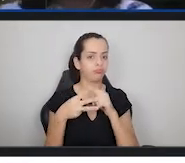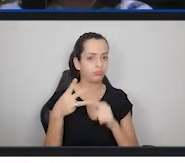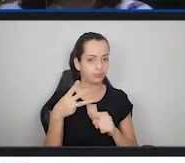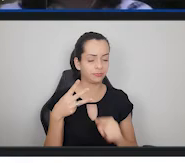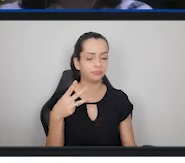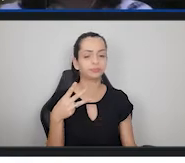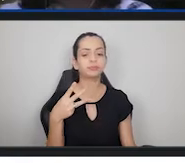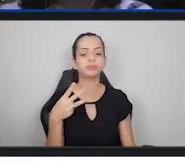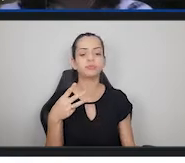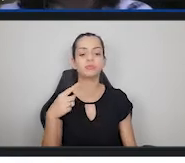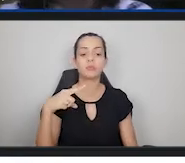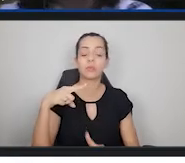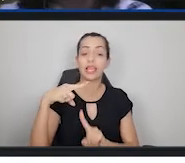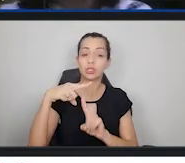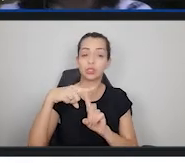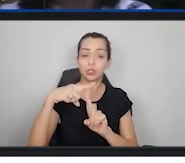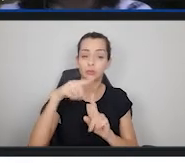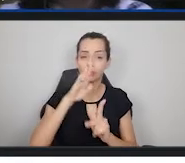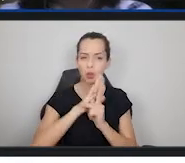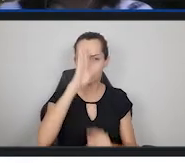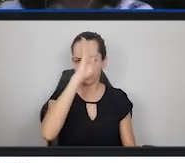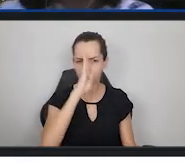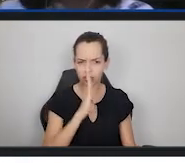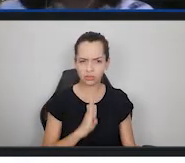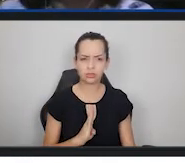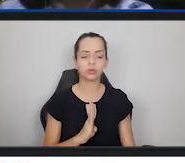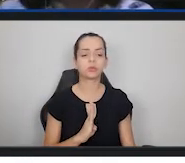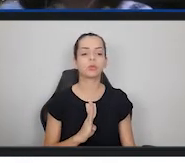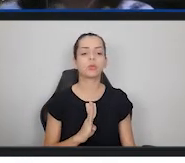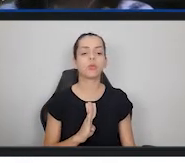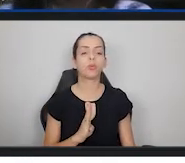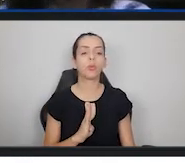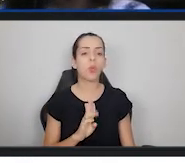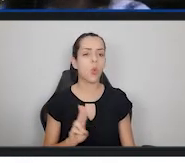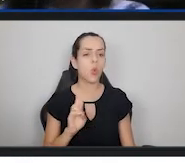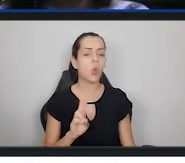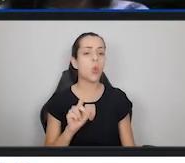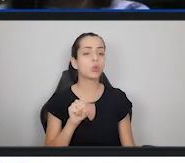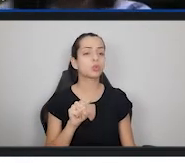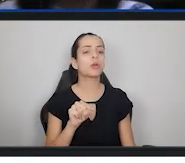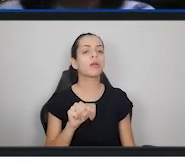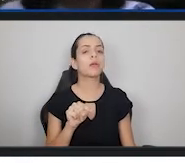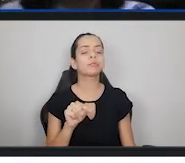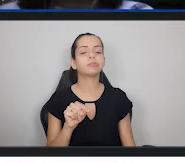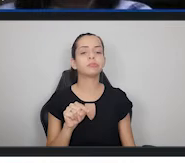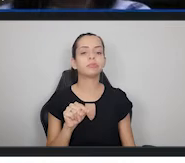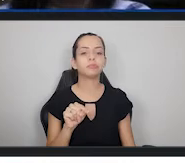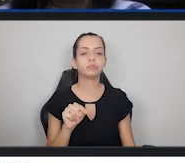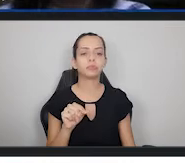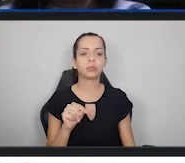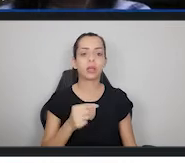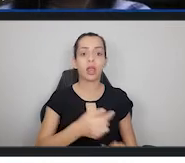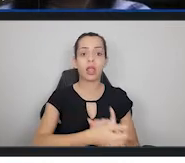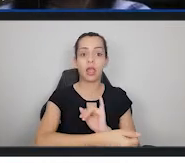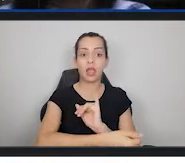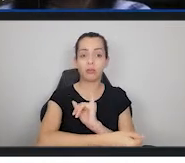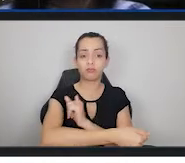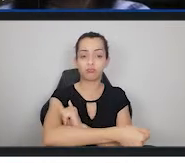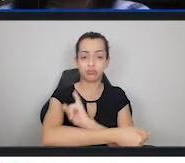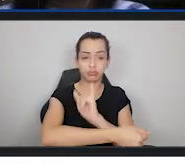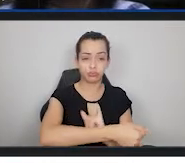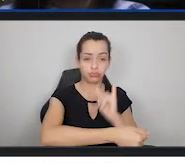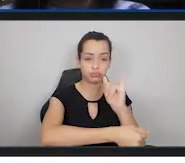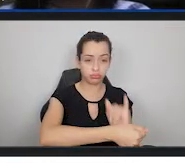CEP, nós vamos usar essa definição, tá, pessoal? Os níveis de tensão praticados no Brasil, aqui eu coloquei só níveis de